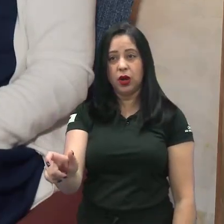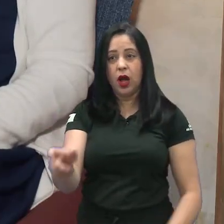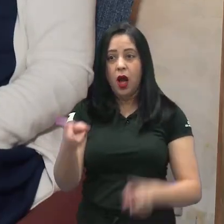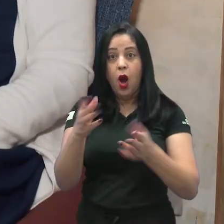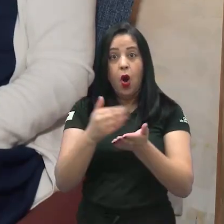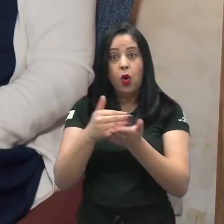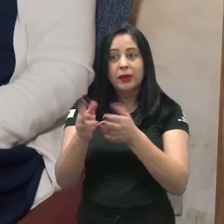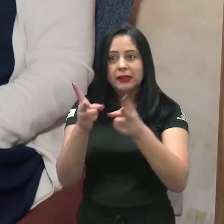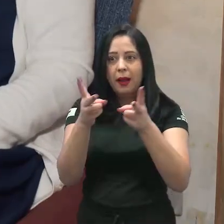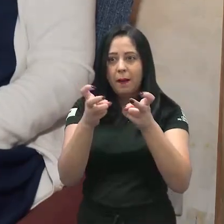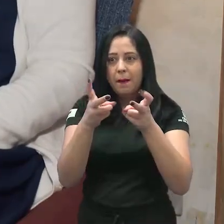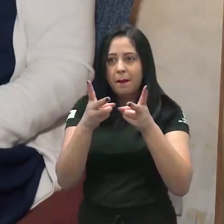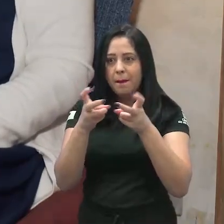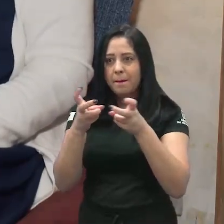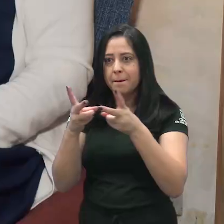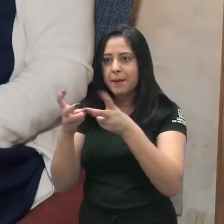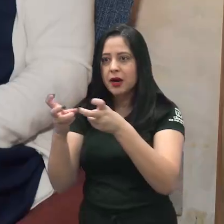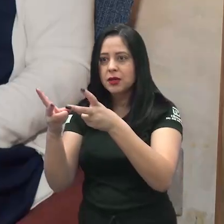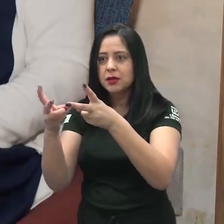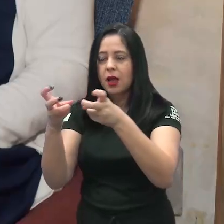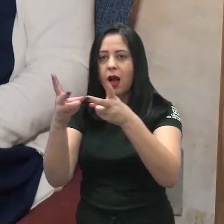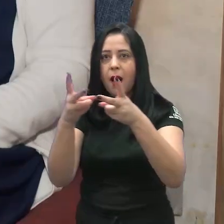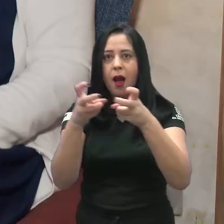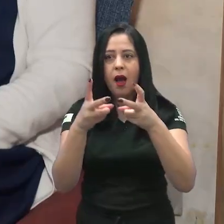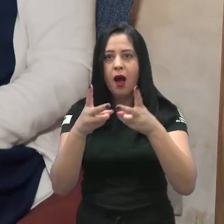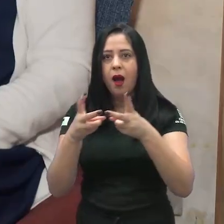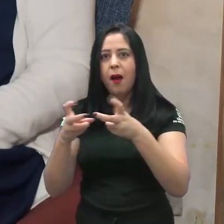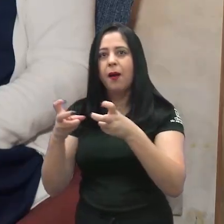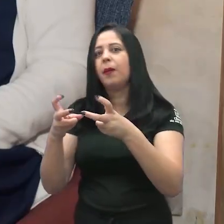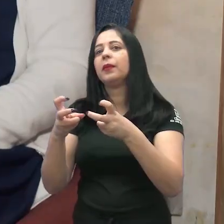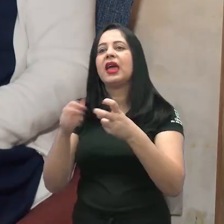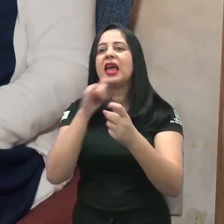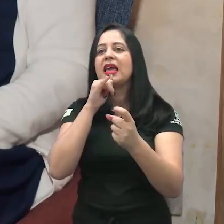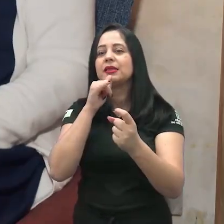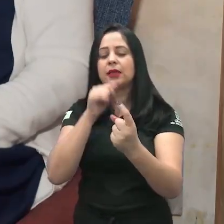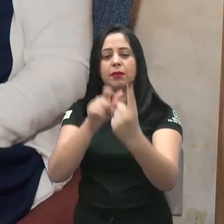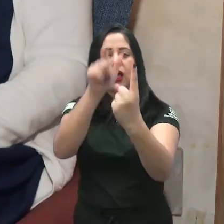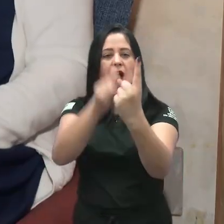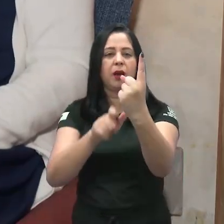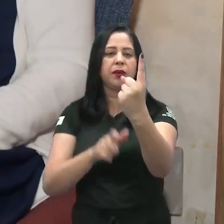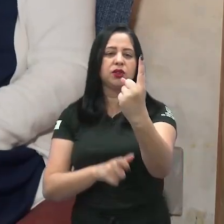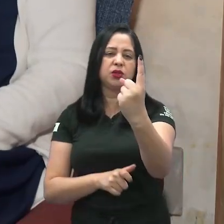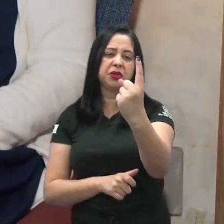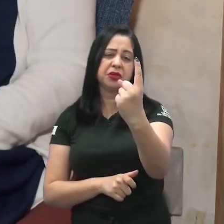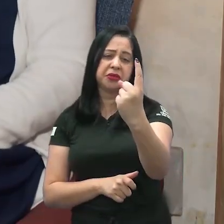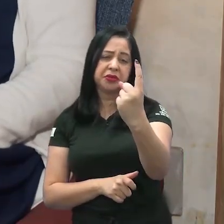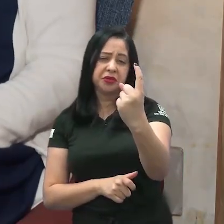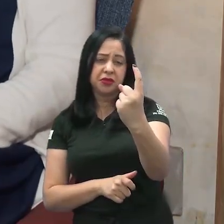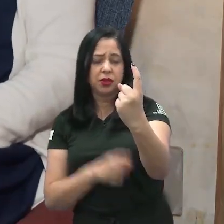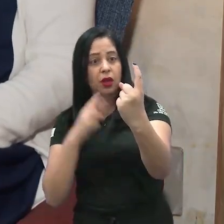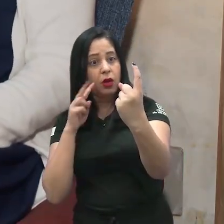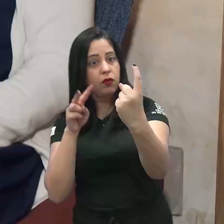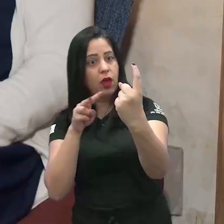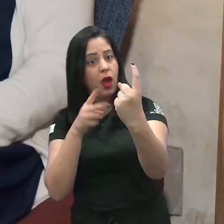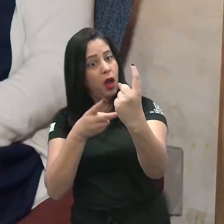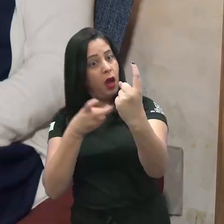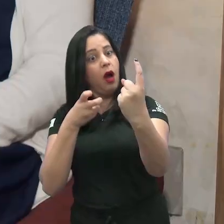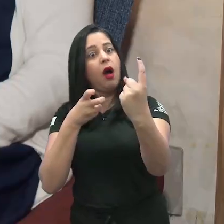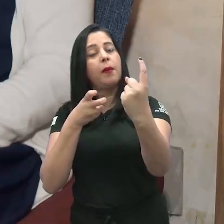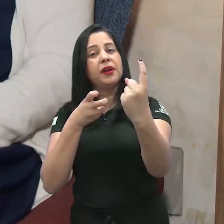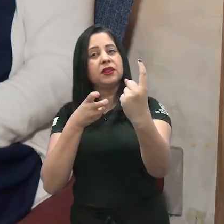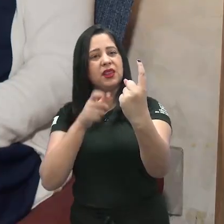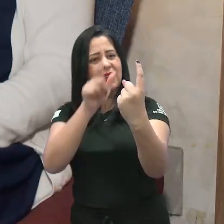outro, ela vai ler o sinal, que é um olhar triste, acabrunhado, uma perda